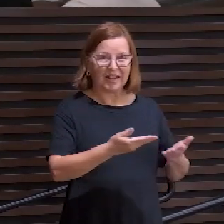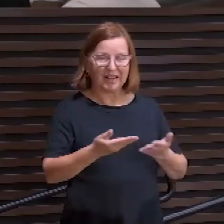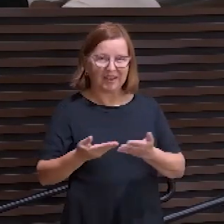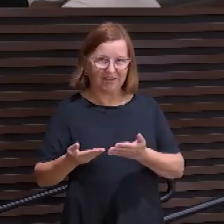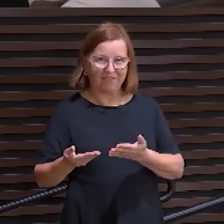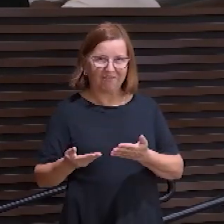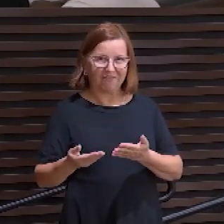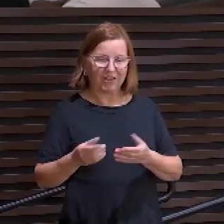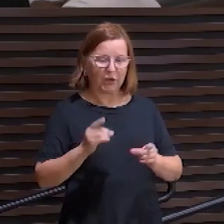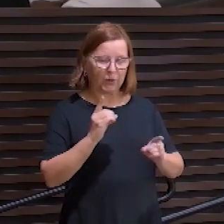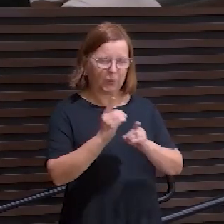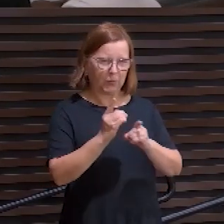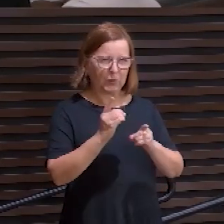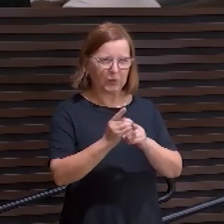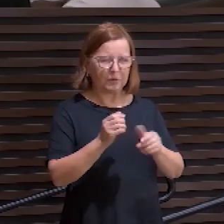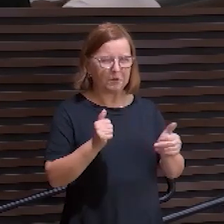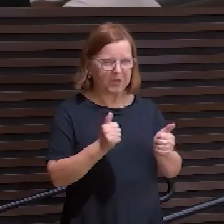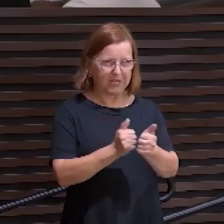deles.